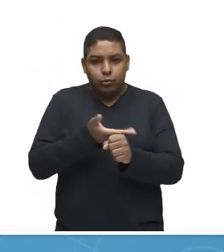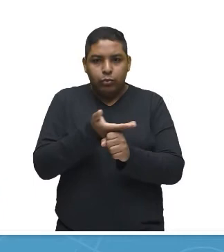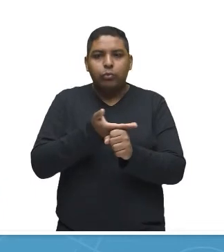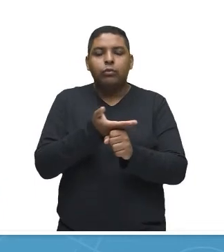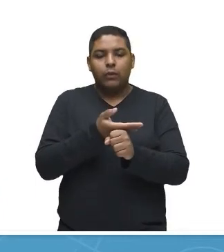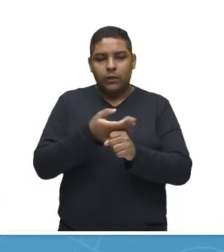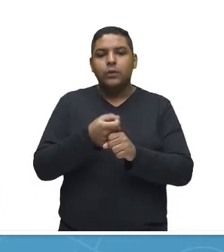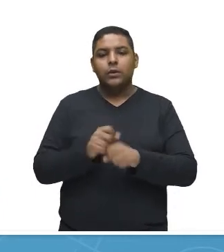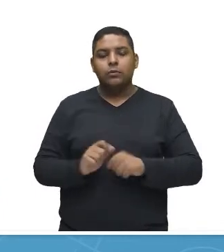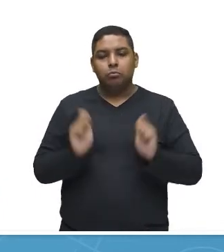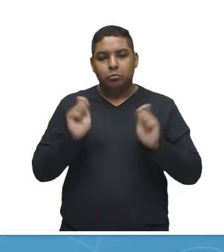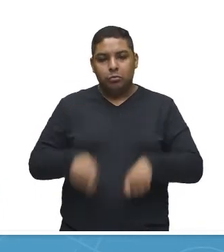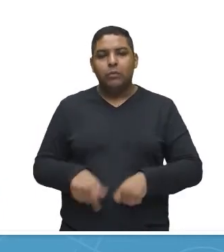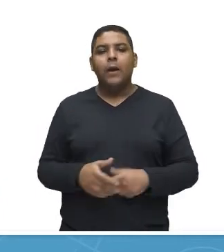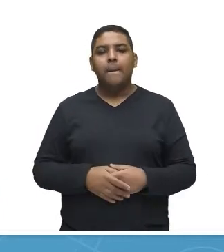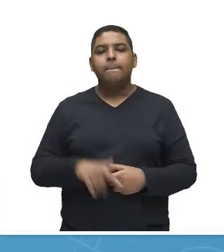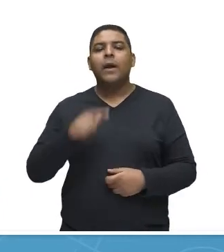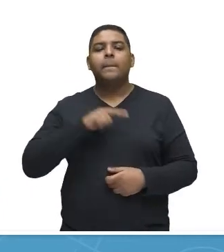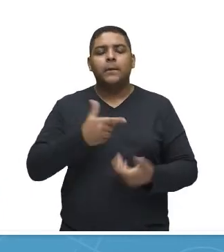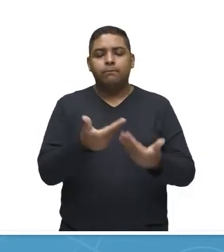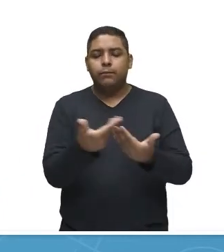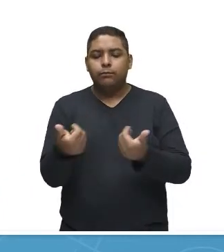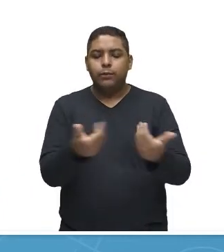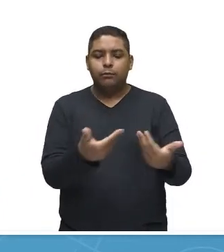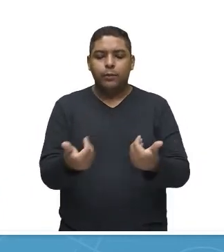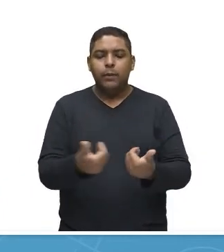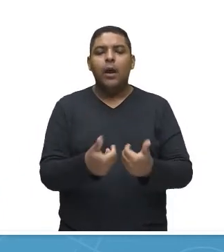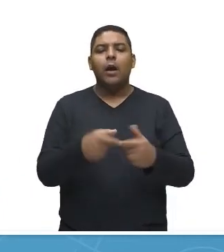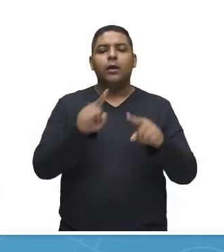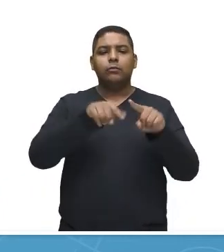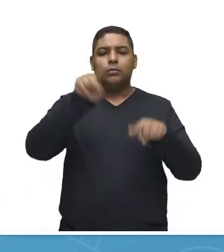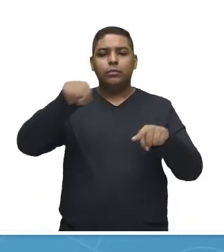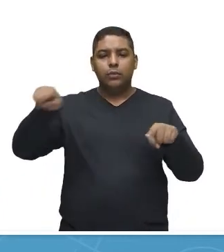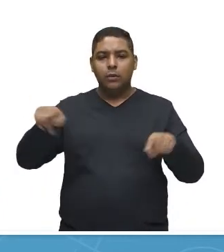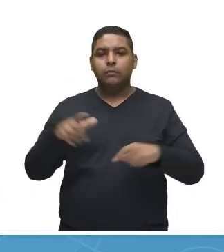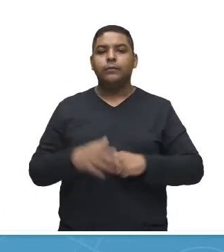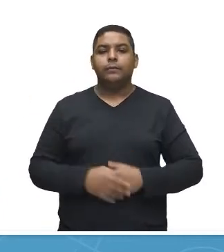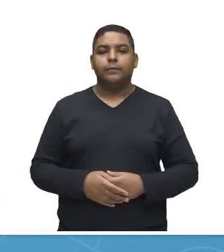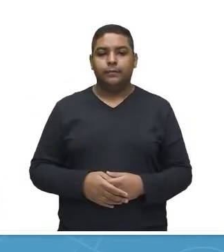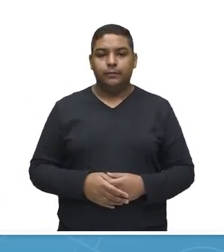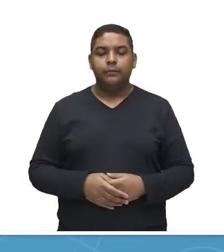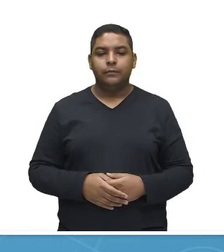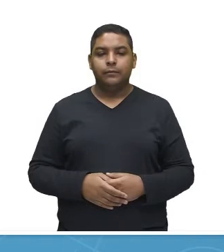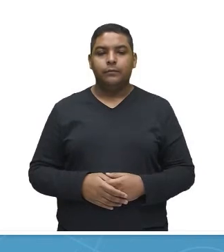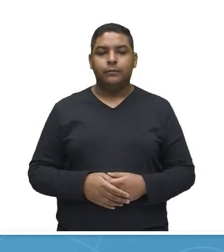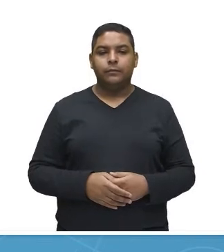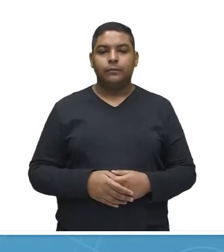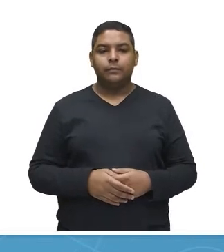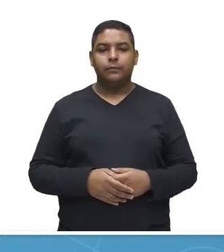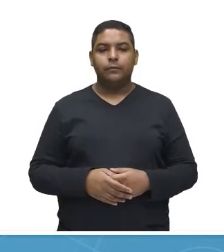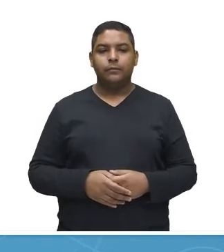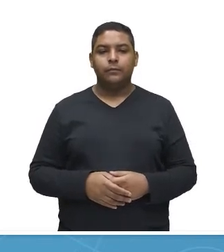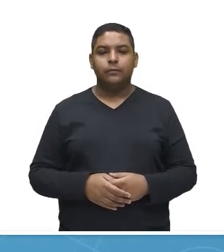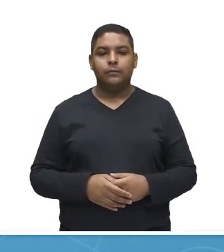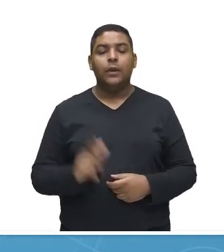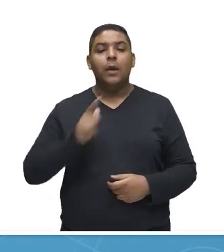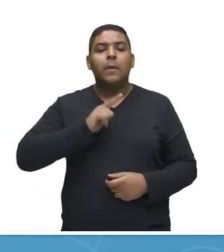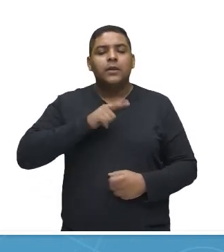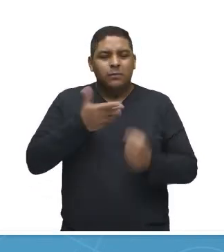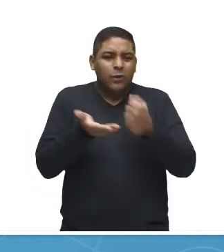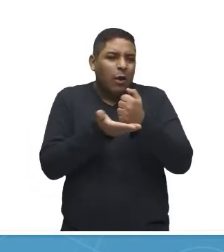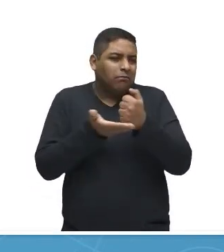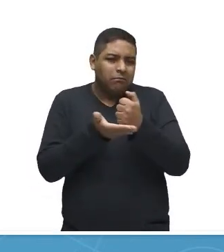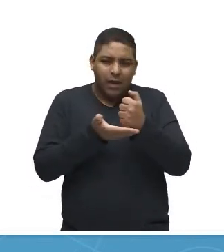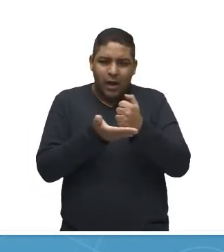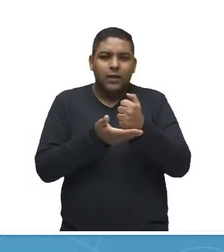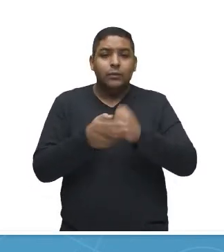pode separar aí, como é que ela pode intercalar essas atividades? Então, quando ela for fazer atividades de baixa intensidade,